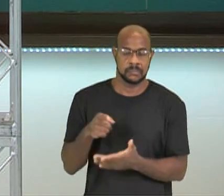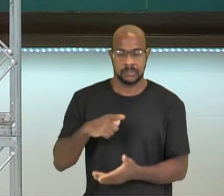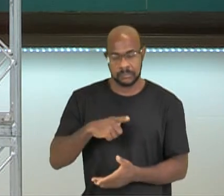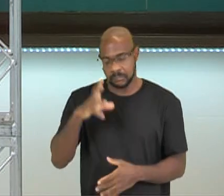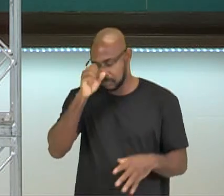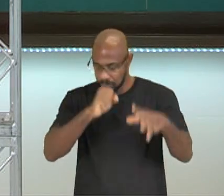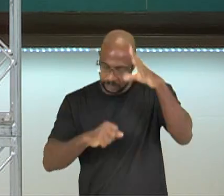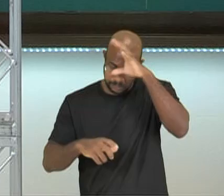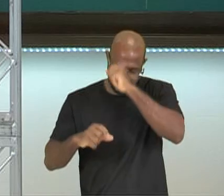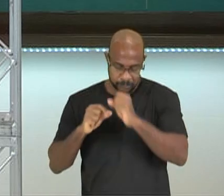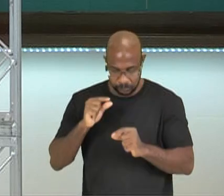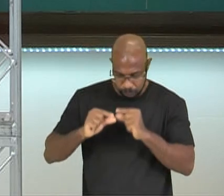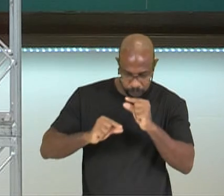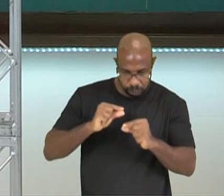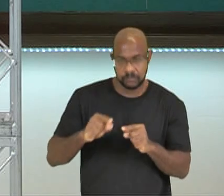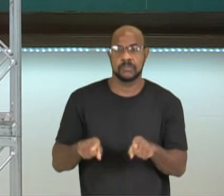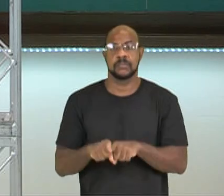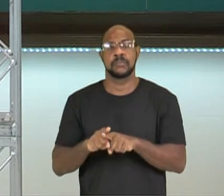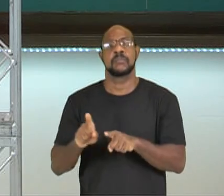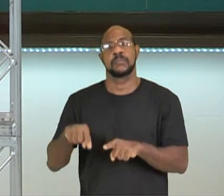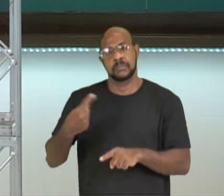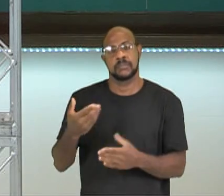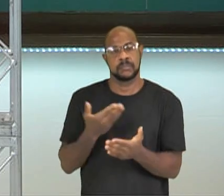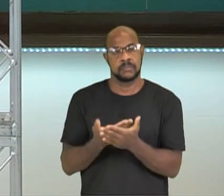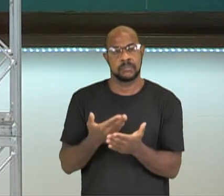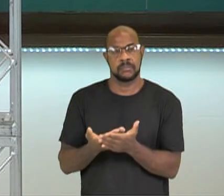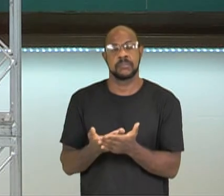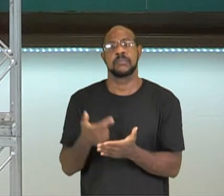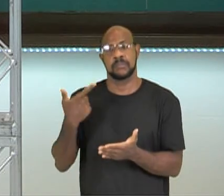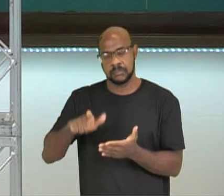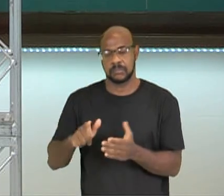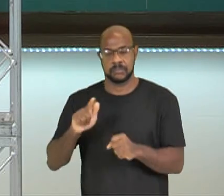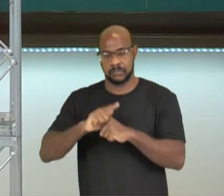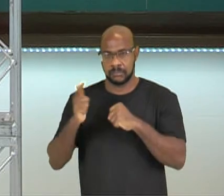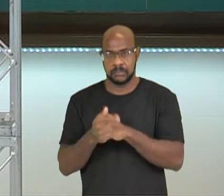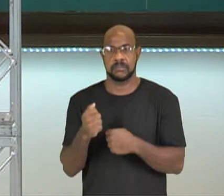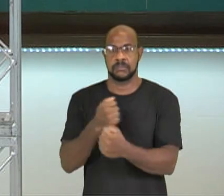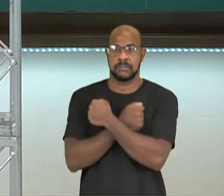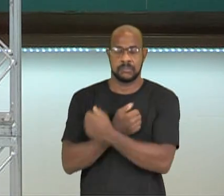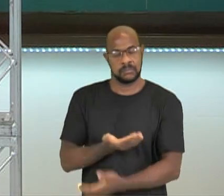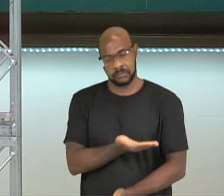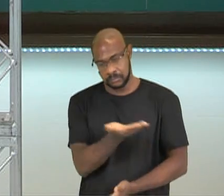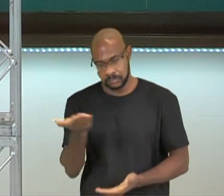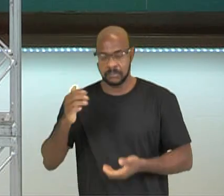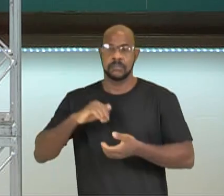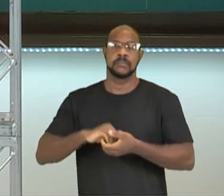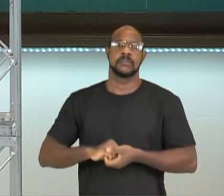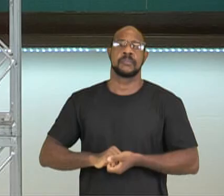aprendido um pouquinho mais e na próxima aula voltamos com mais geografia. Um abraço a todos e até lá!